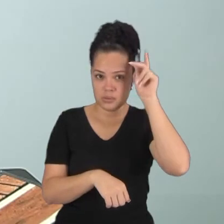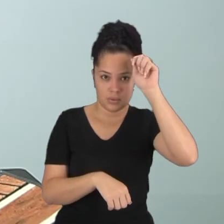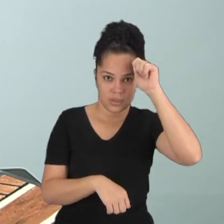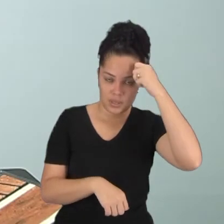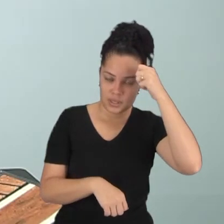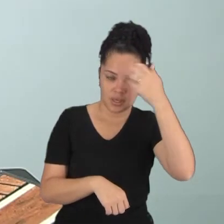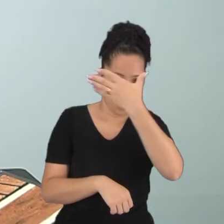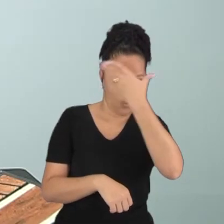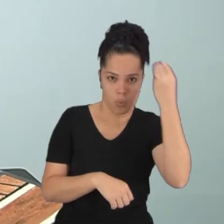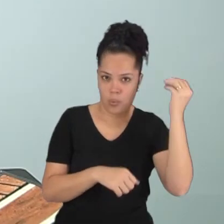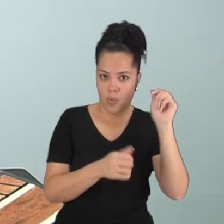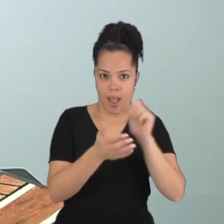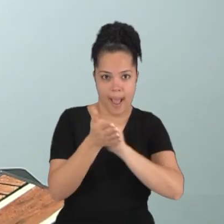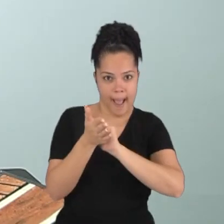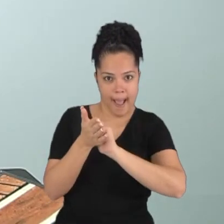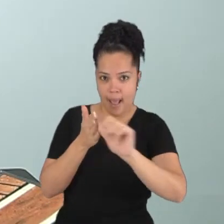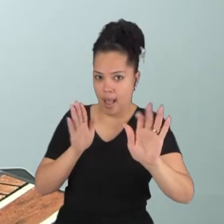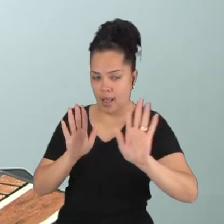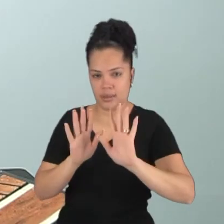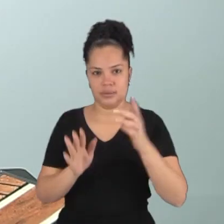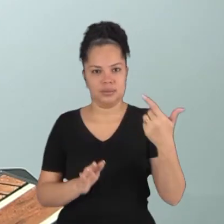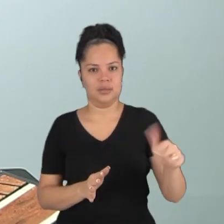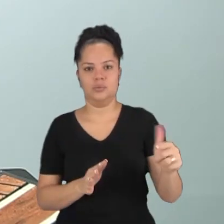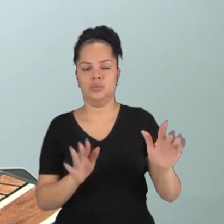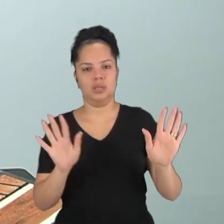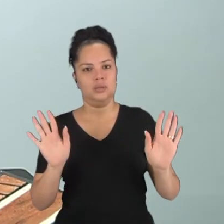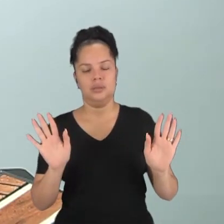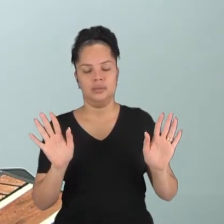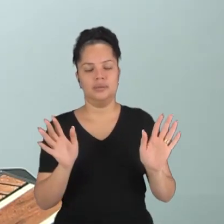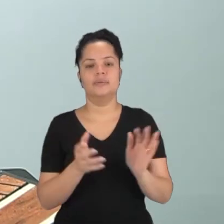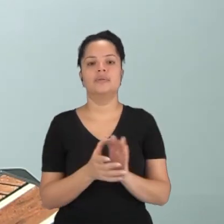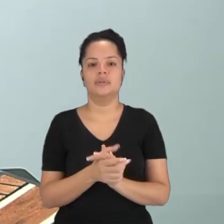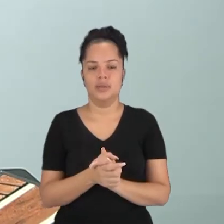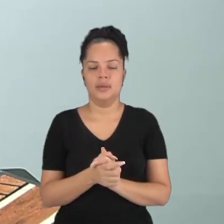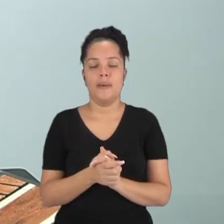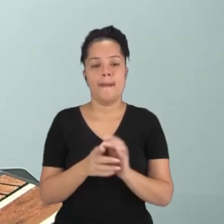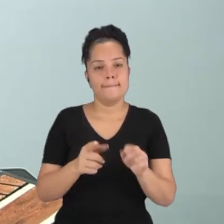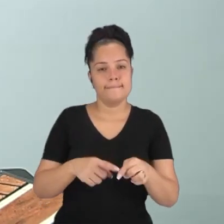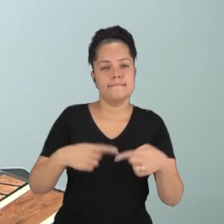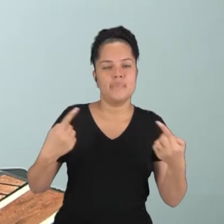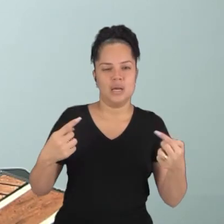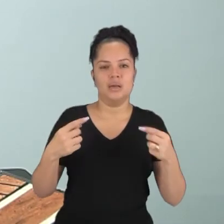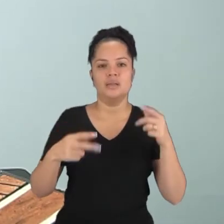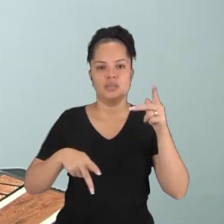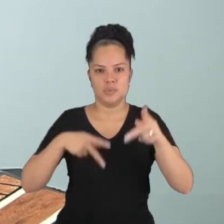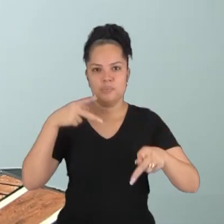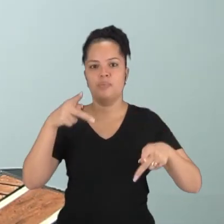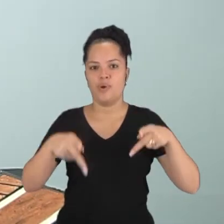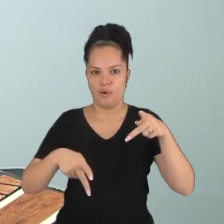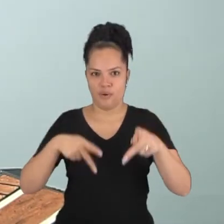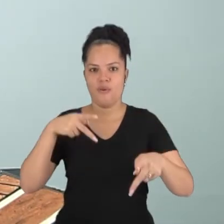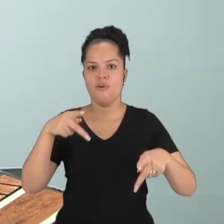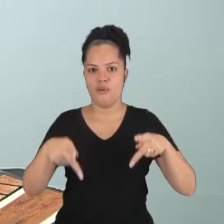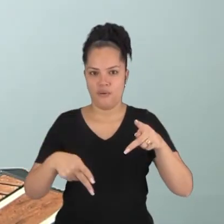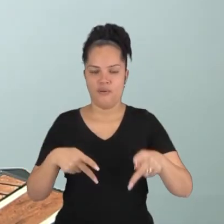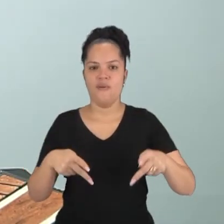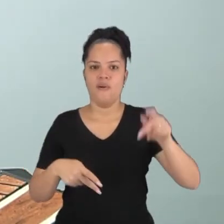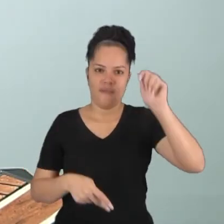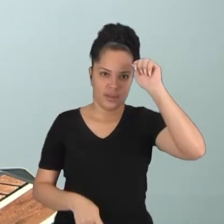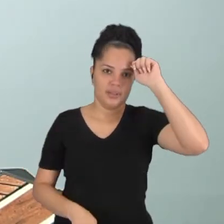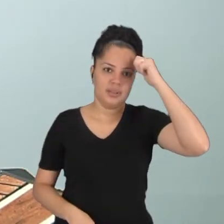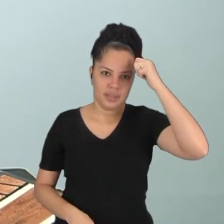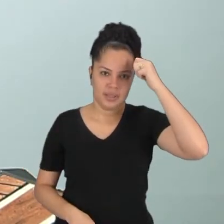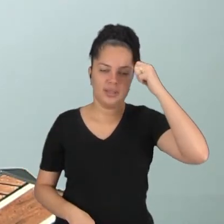Mas nós consideramos que esse povo, né, nós que somos negros já sofremos,